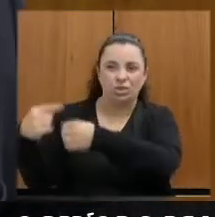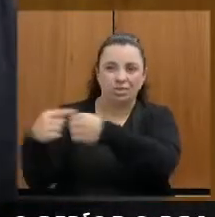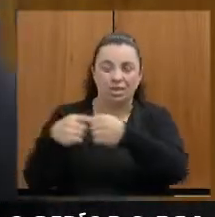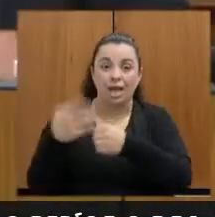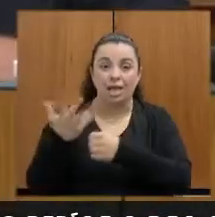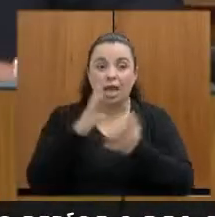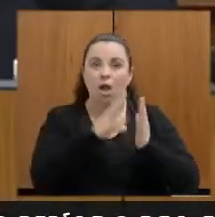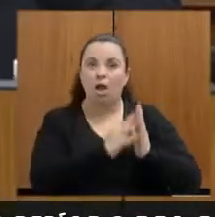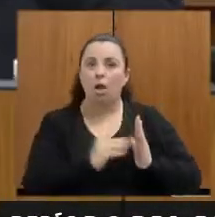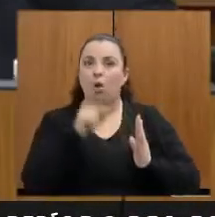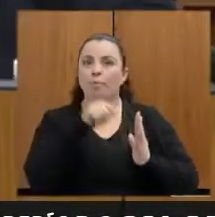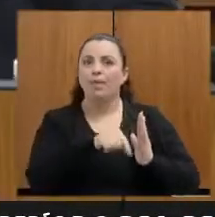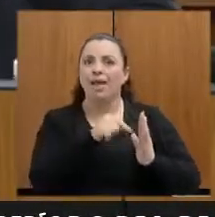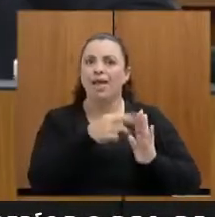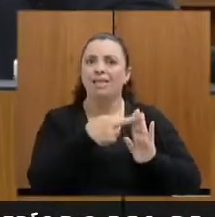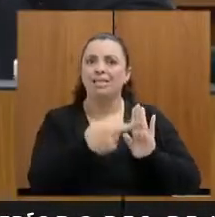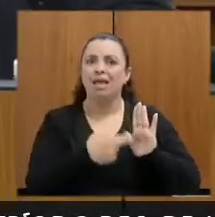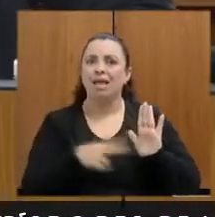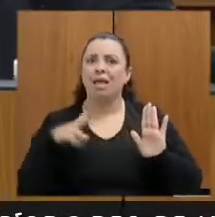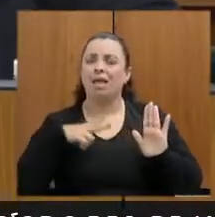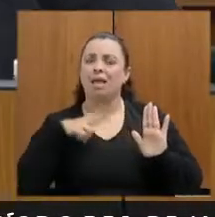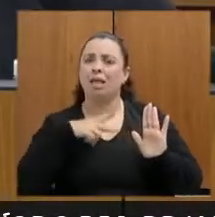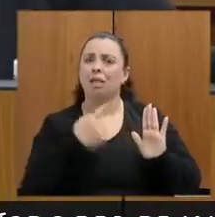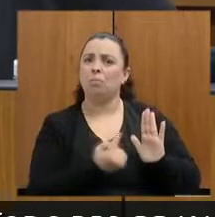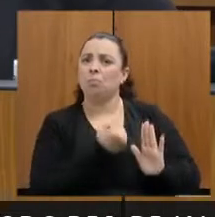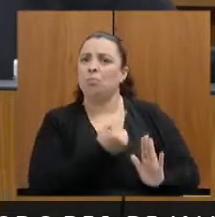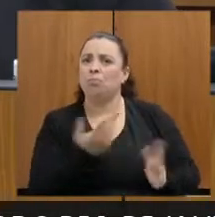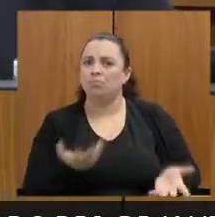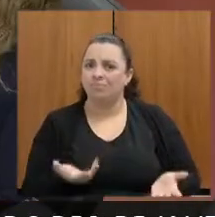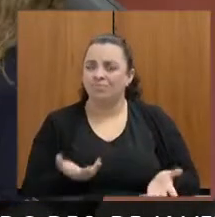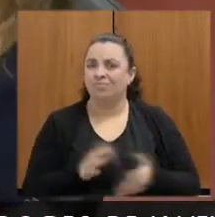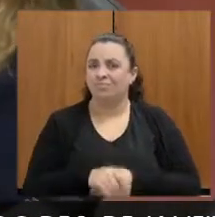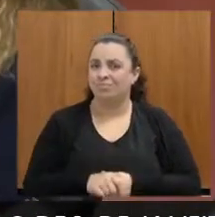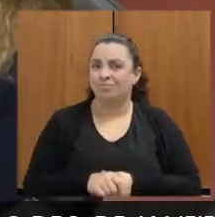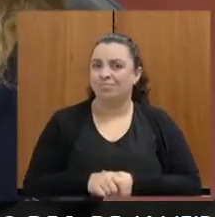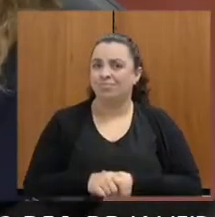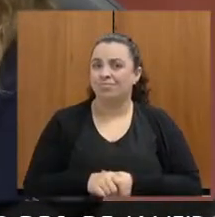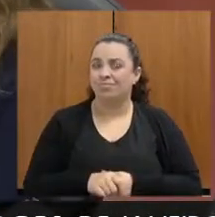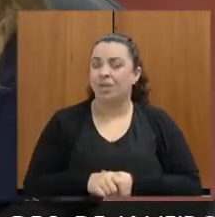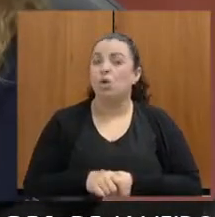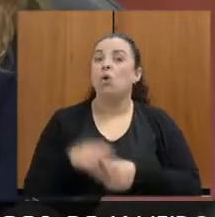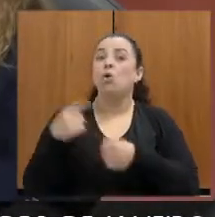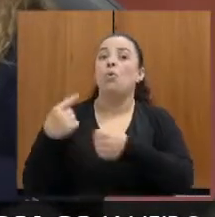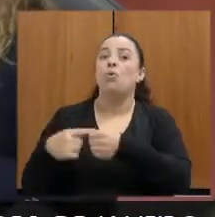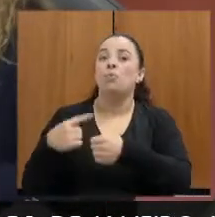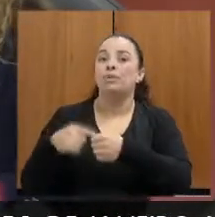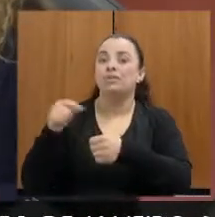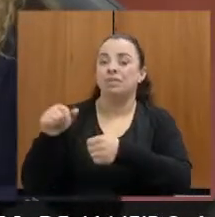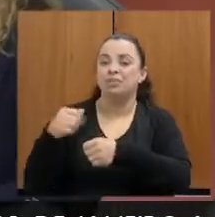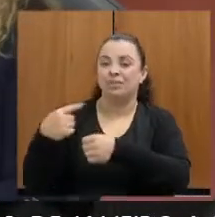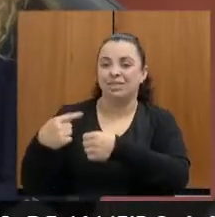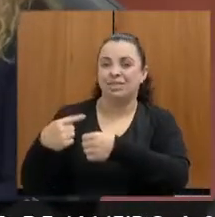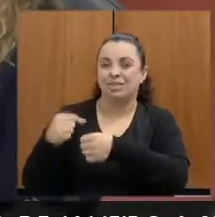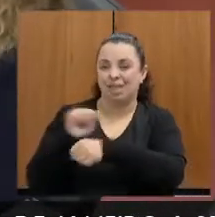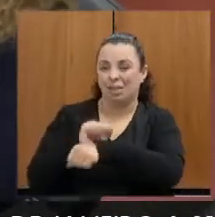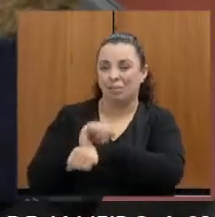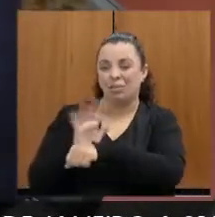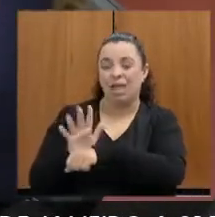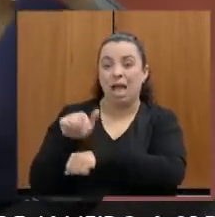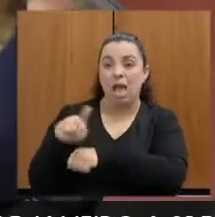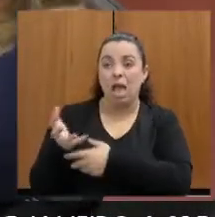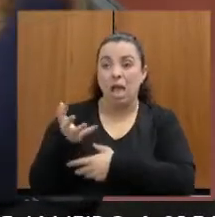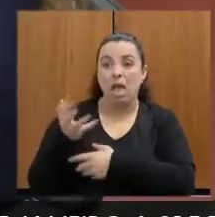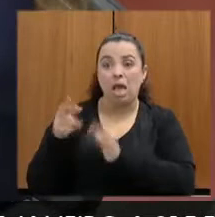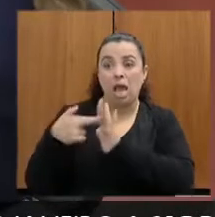Pimentas é Reis o além que saiu no município de Montes Claros está querendo fazer uma regulação própria e à regulação